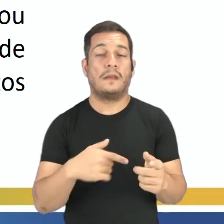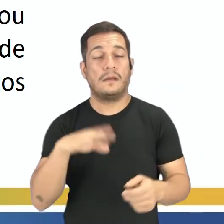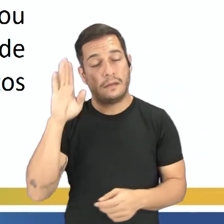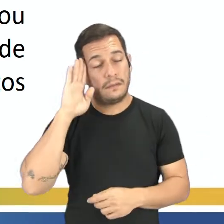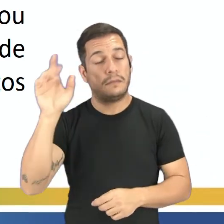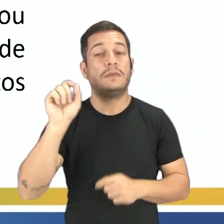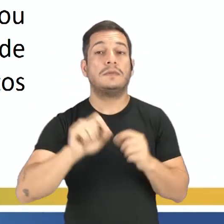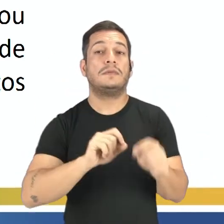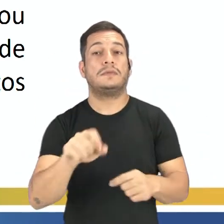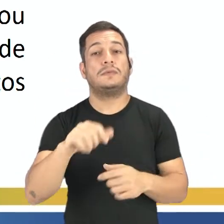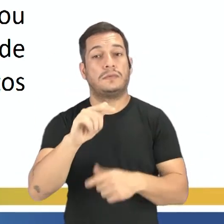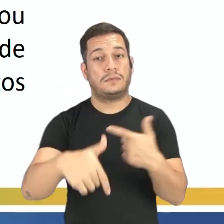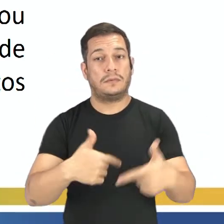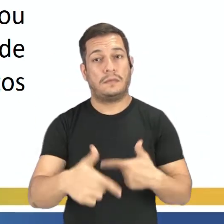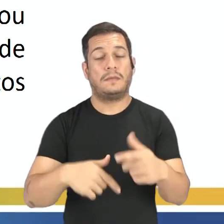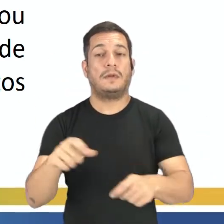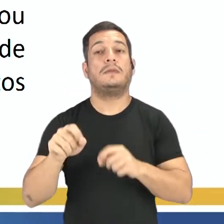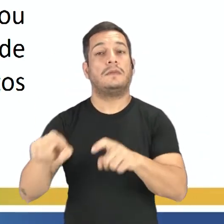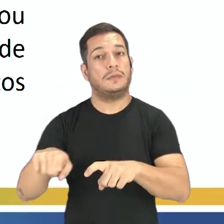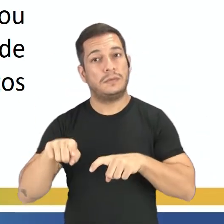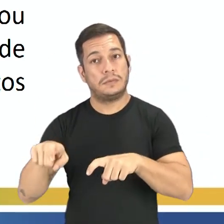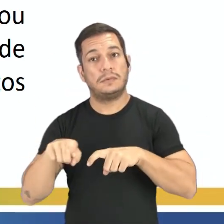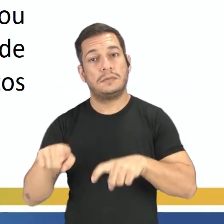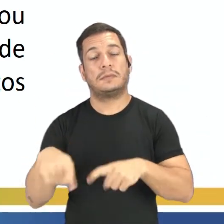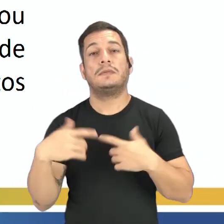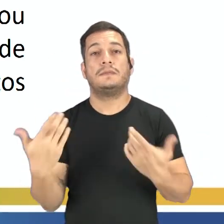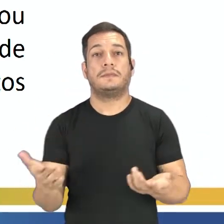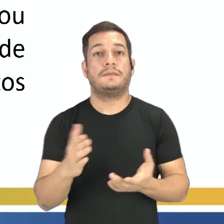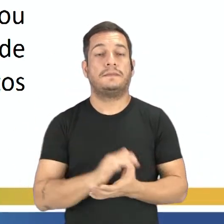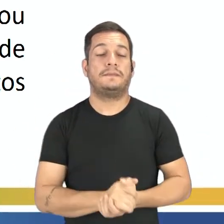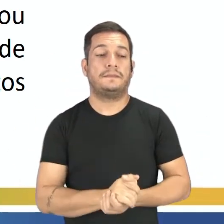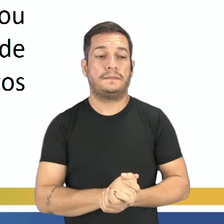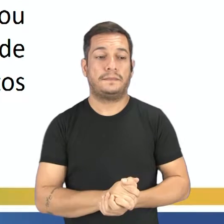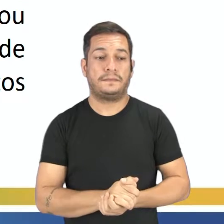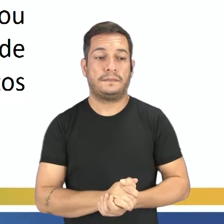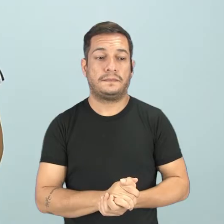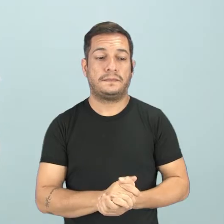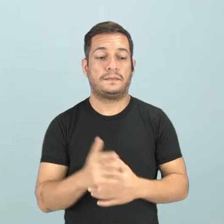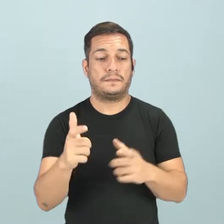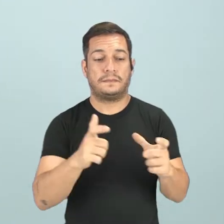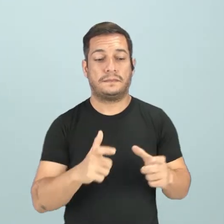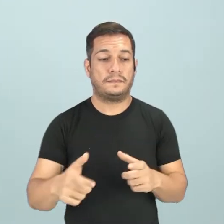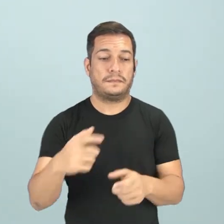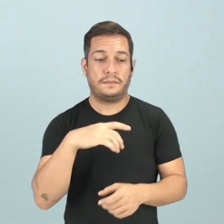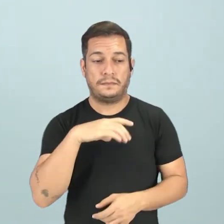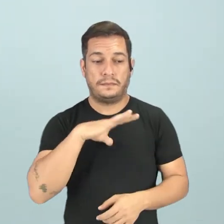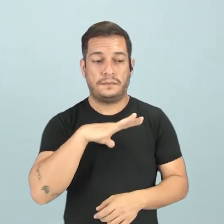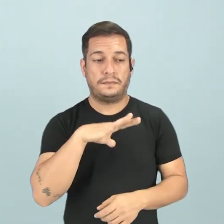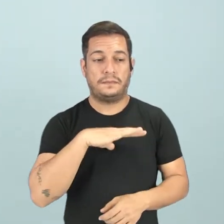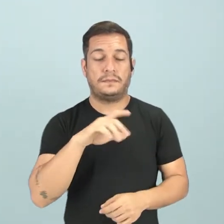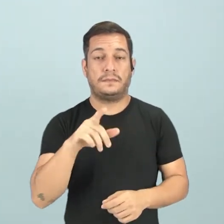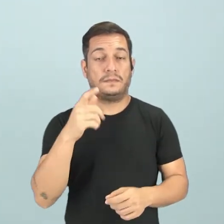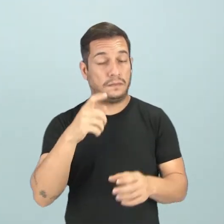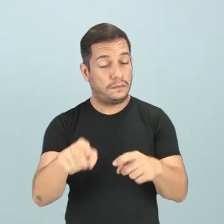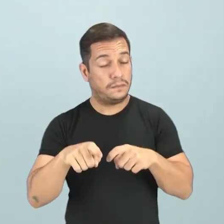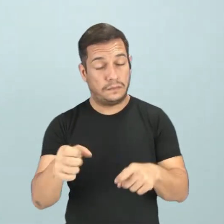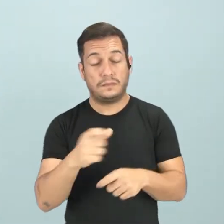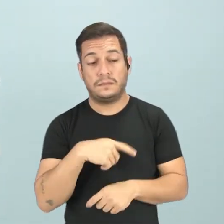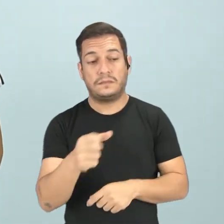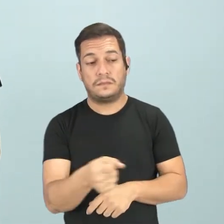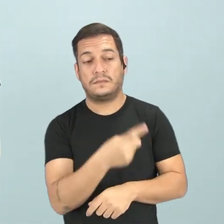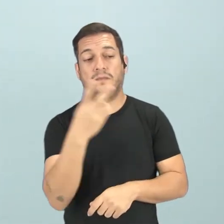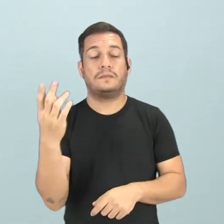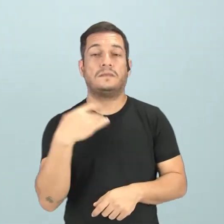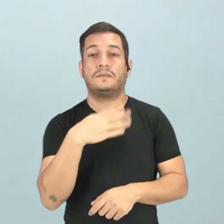da atividade determinada lá no campo, né? No espaço rural, onde se produz grande quantidade de alimentos